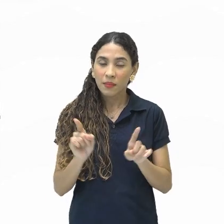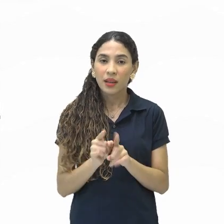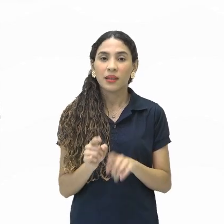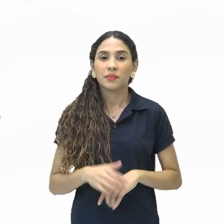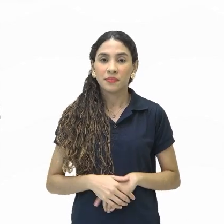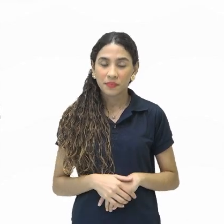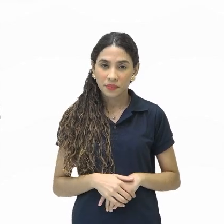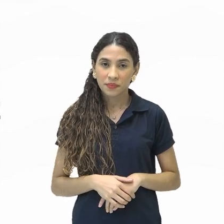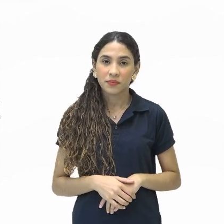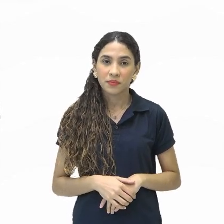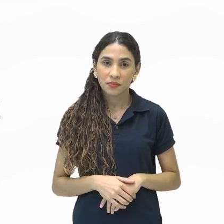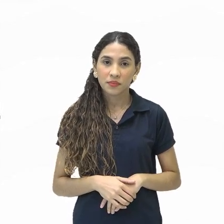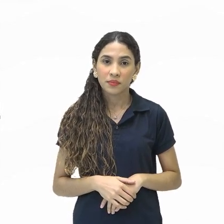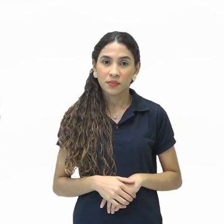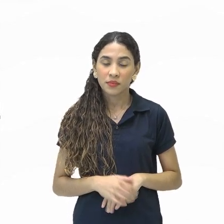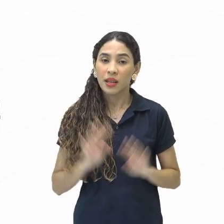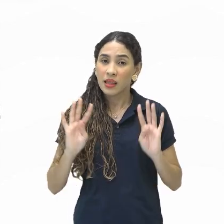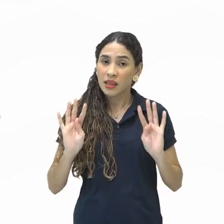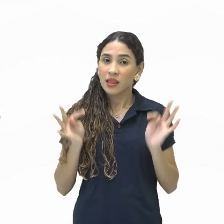de